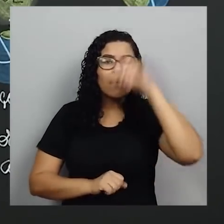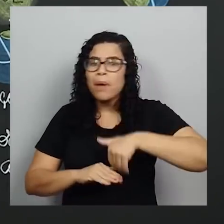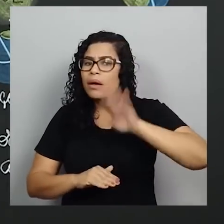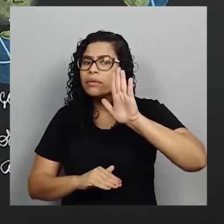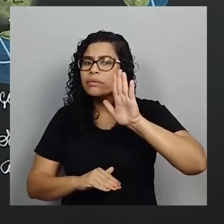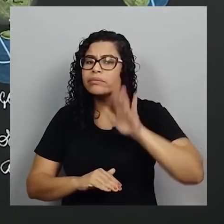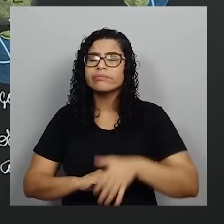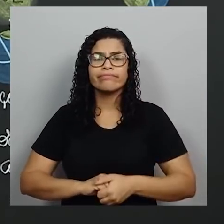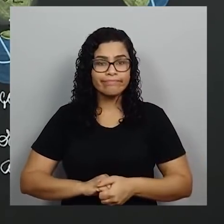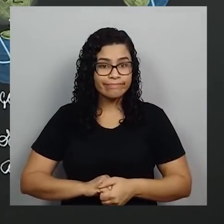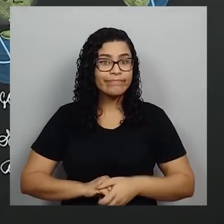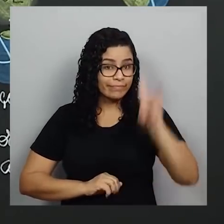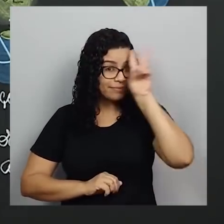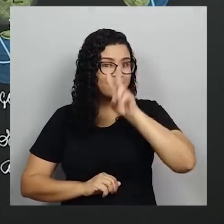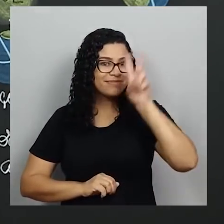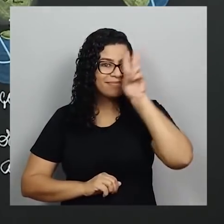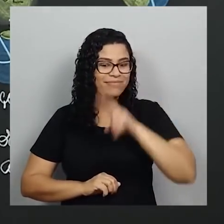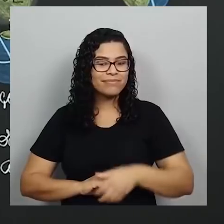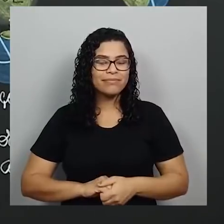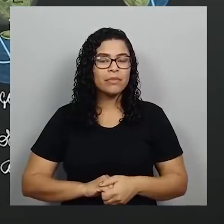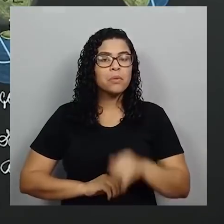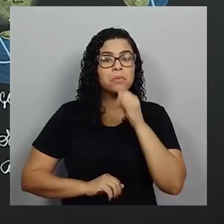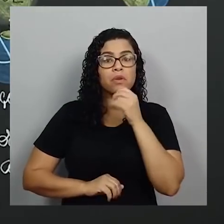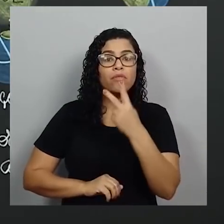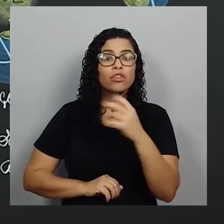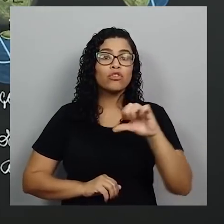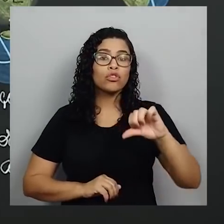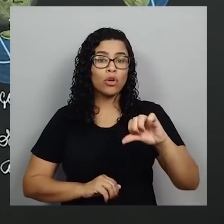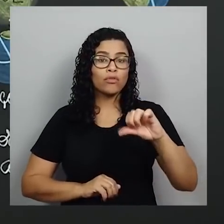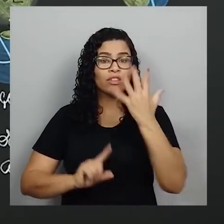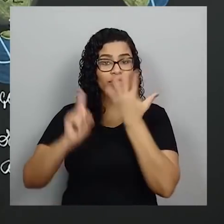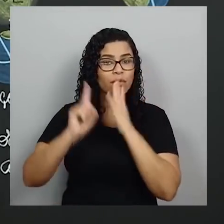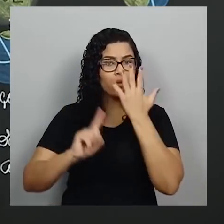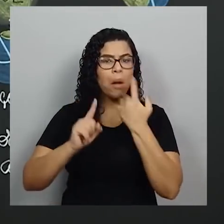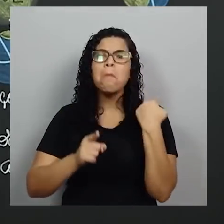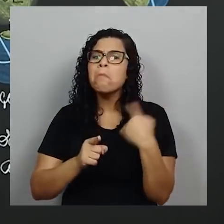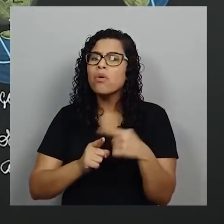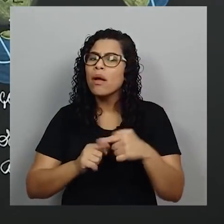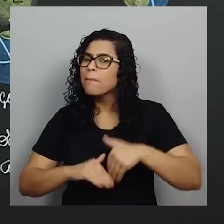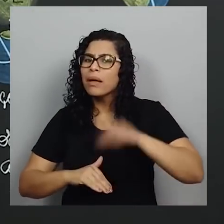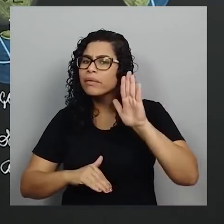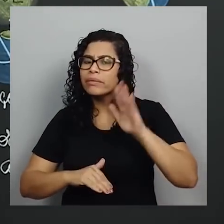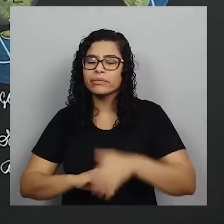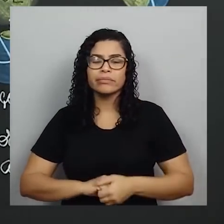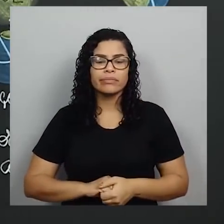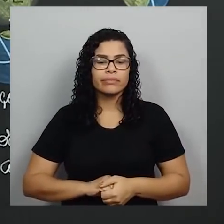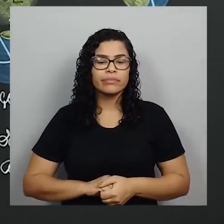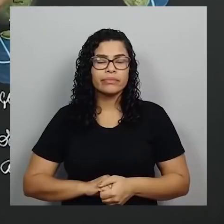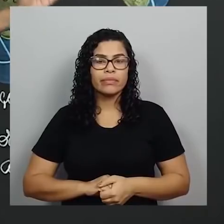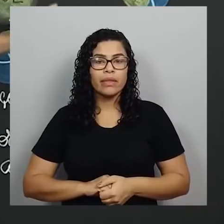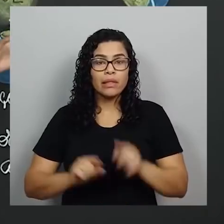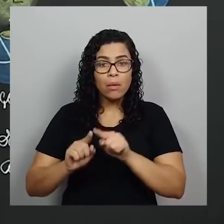mais. Lembra disso? Um dia a mais, que a gente coloca aí no dia 29 de fevereiro. Por que esse um dia a mais?